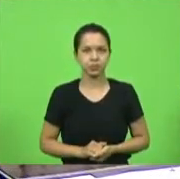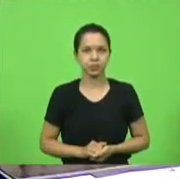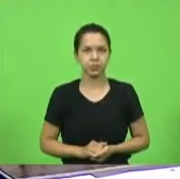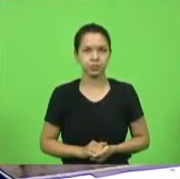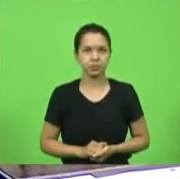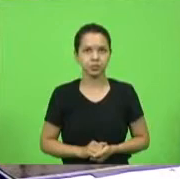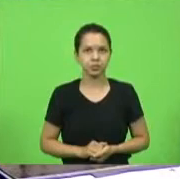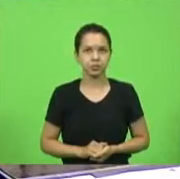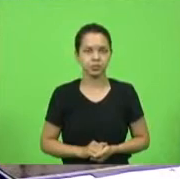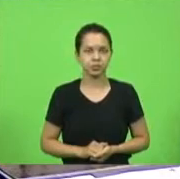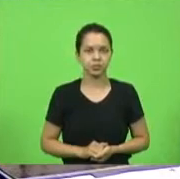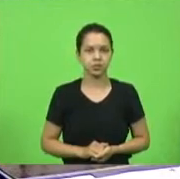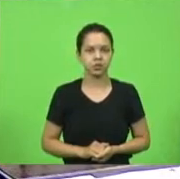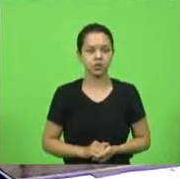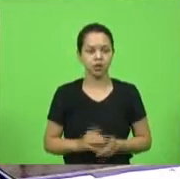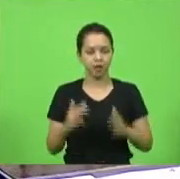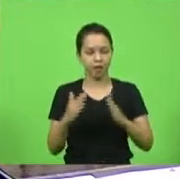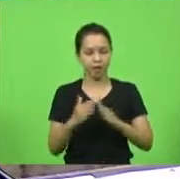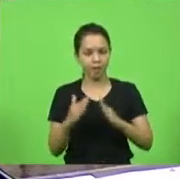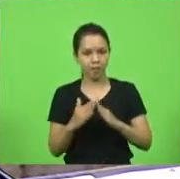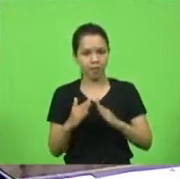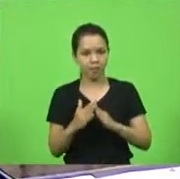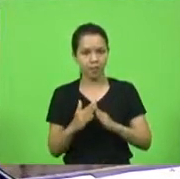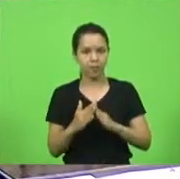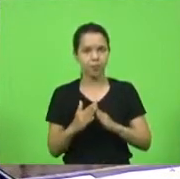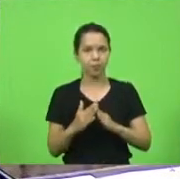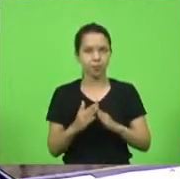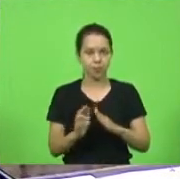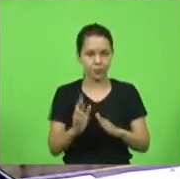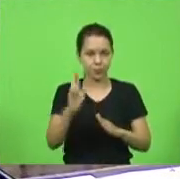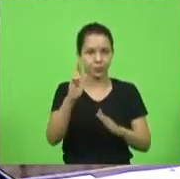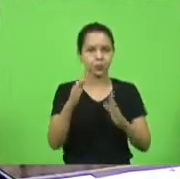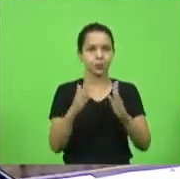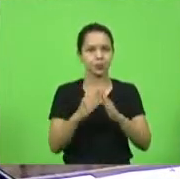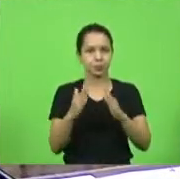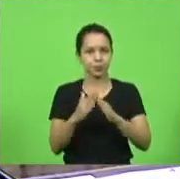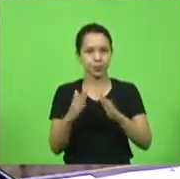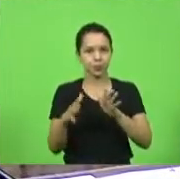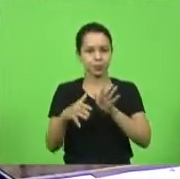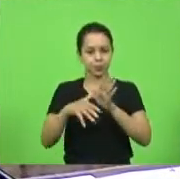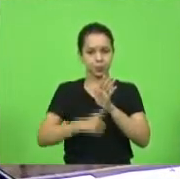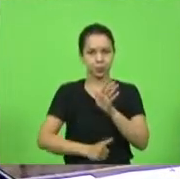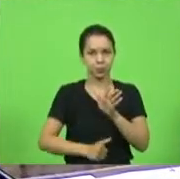o dono da casa, dono da casa que foi furtado, ó,